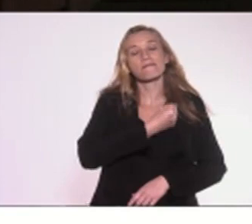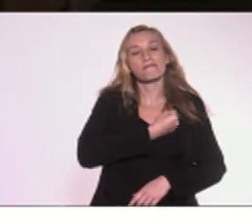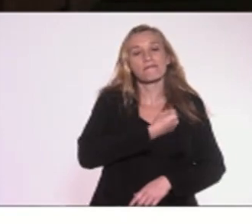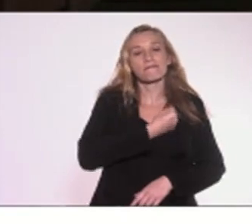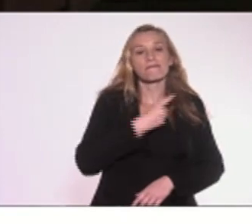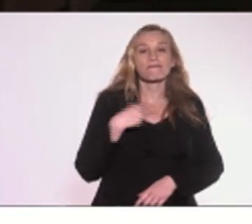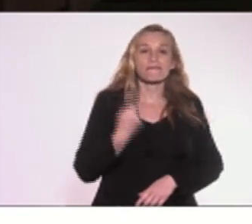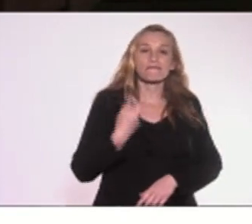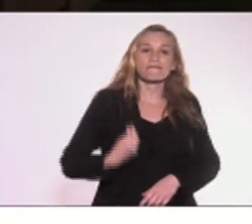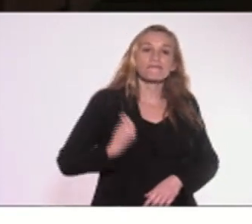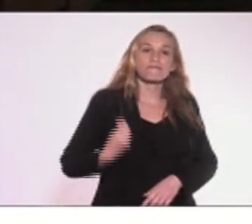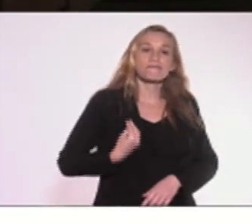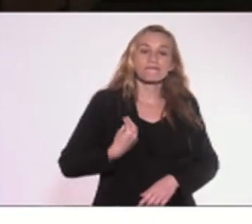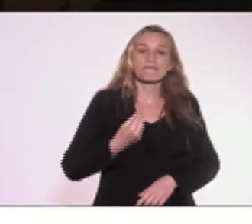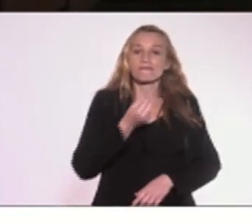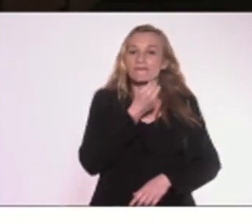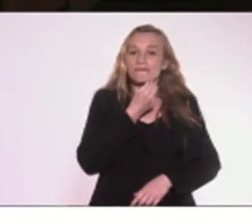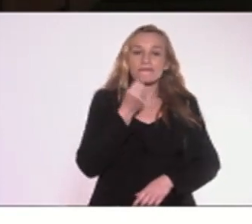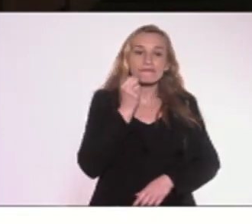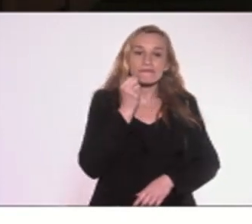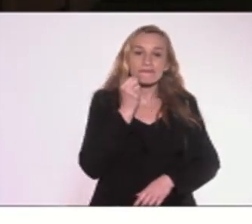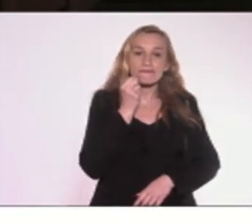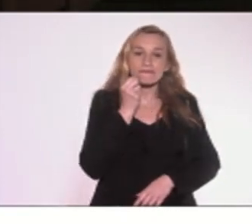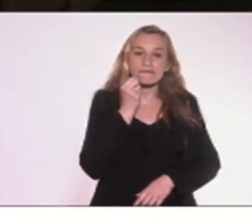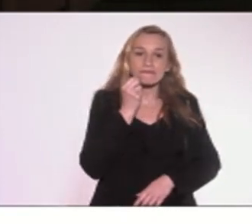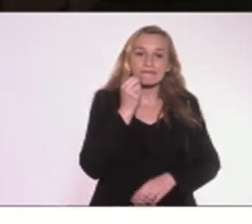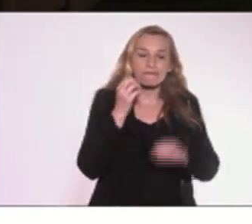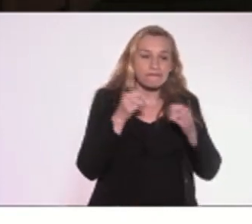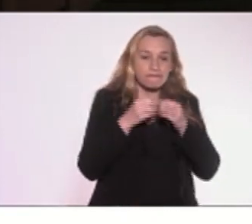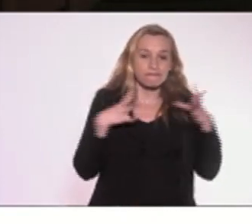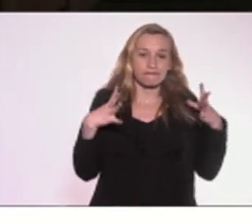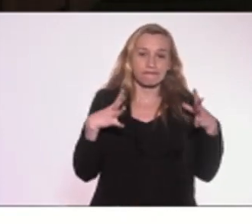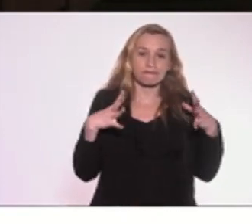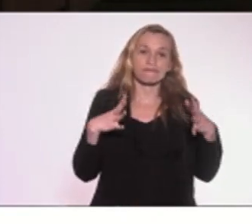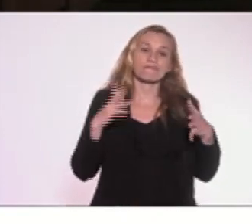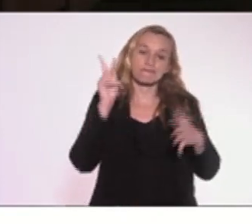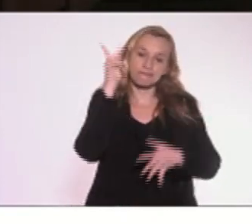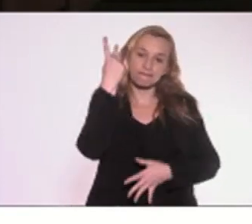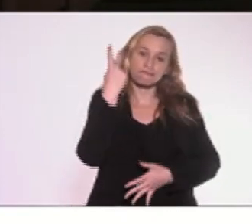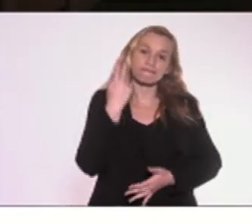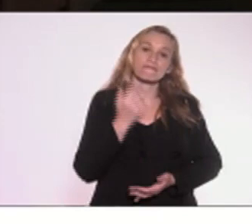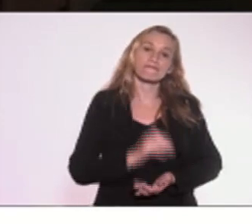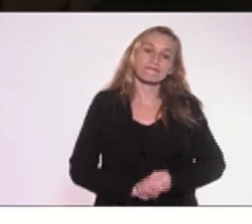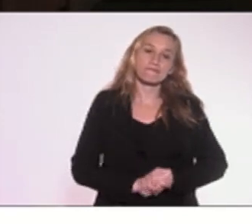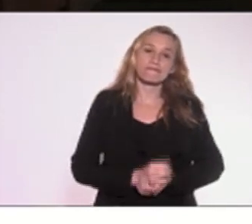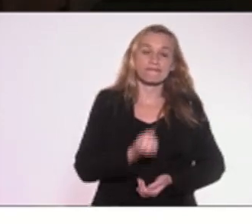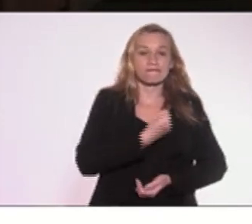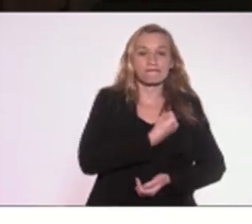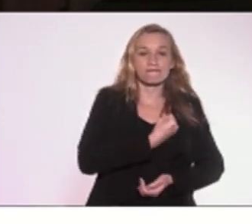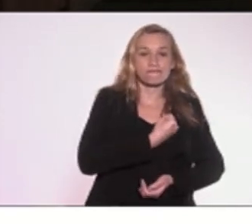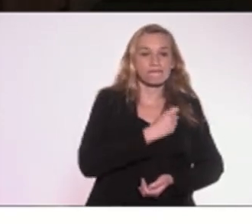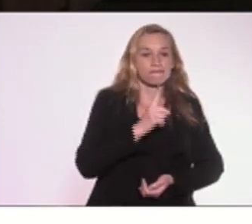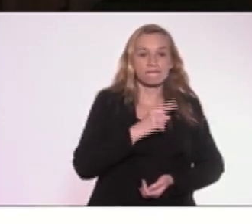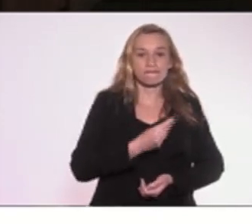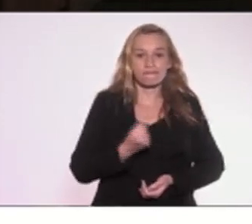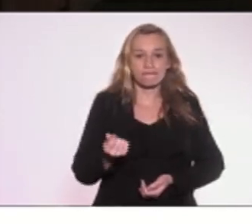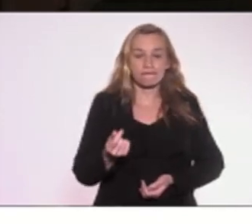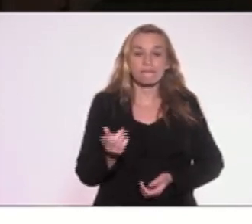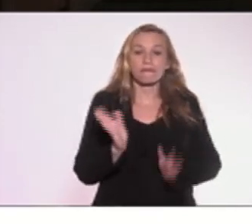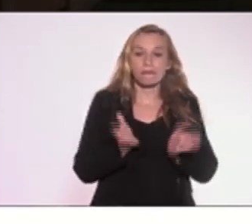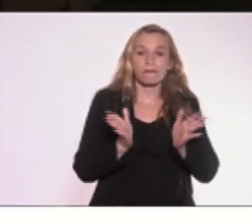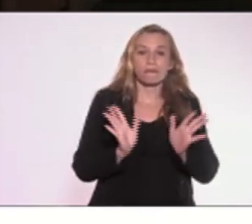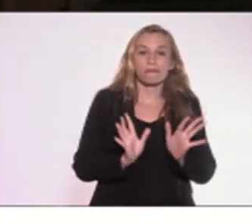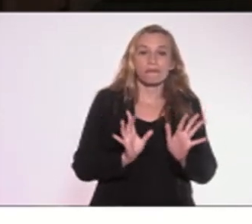Nós vivemos um setembro, esse setembro é mágico, é histórico. Os números não vão sair. Hoje é o último